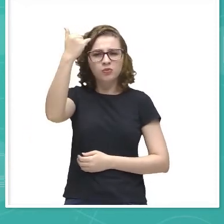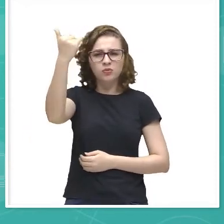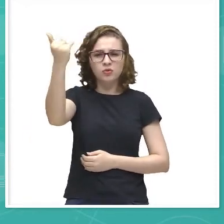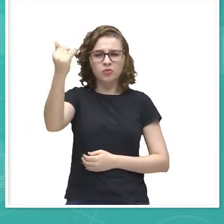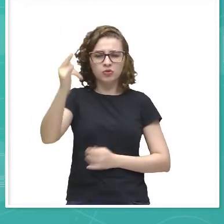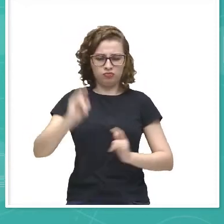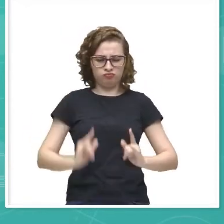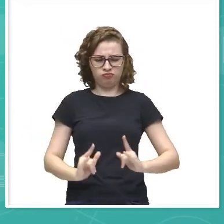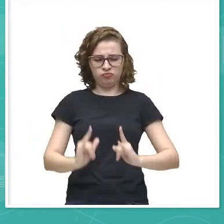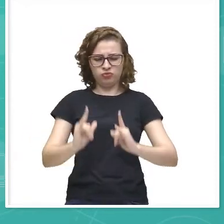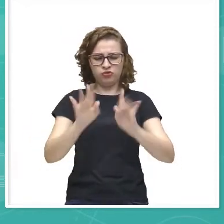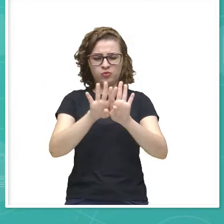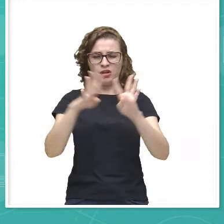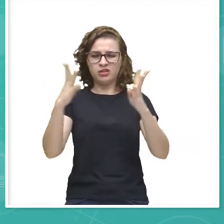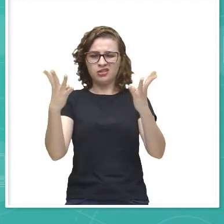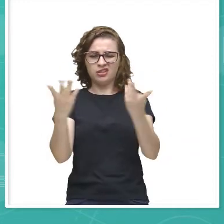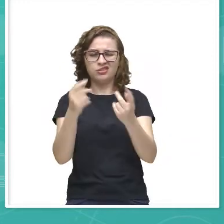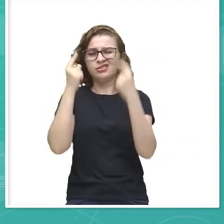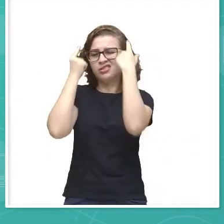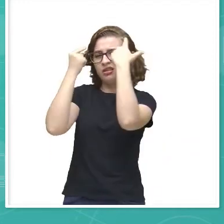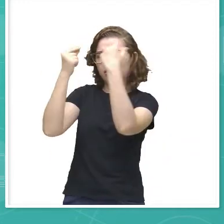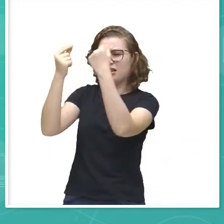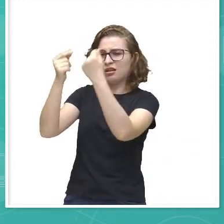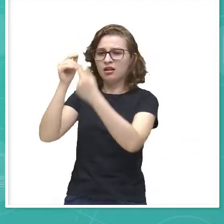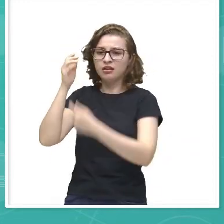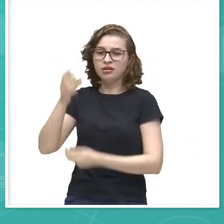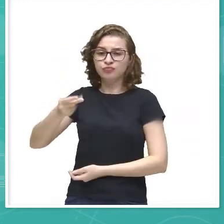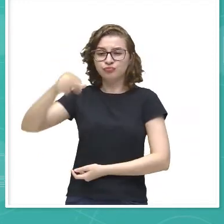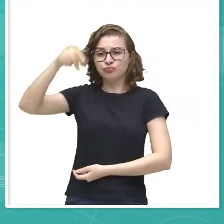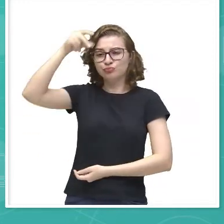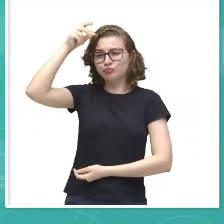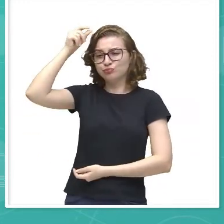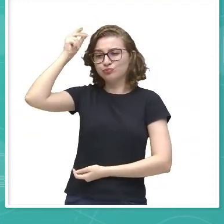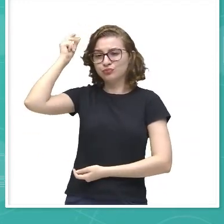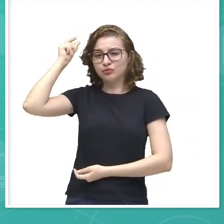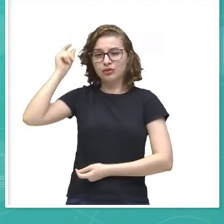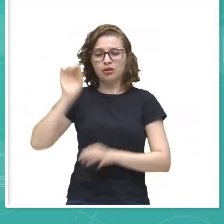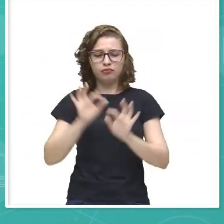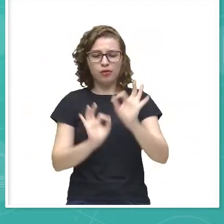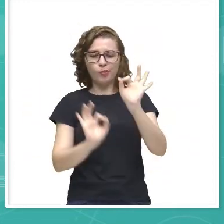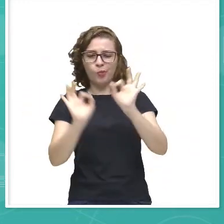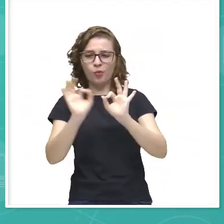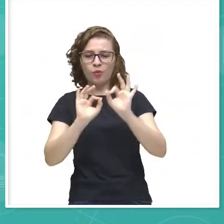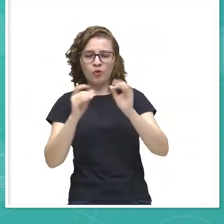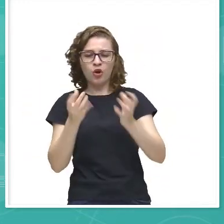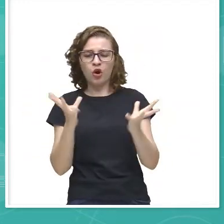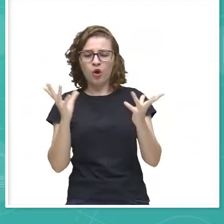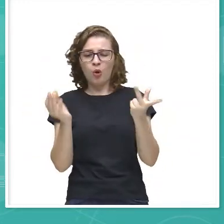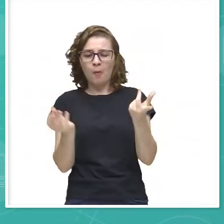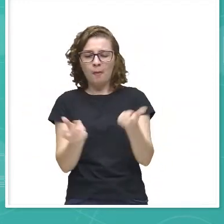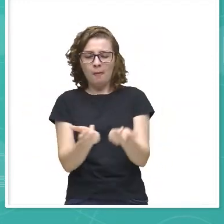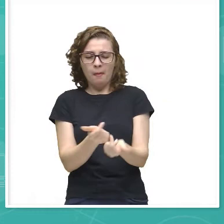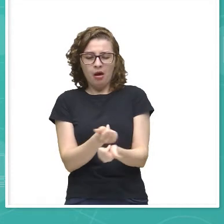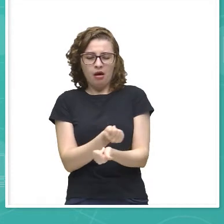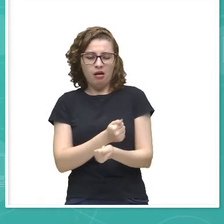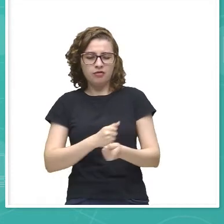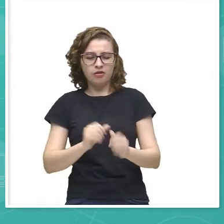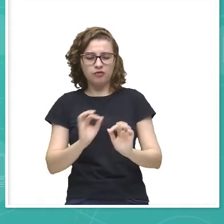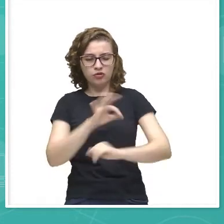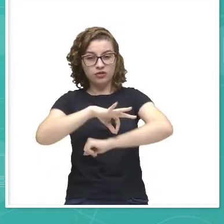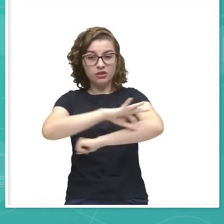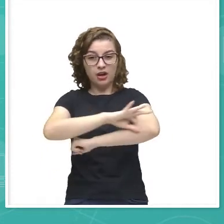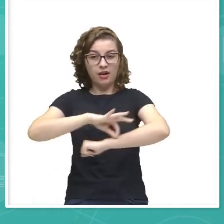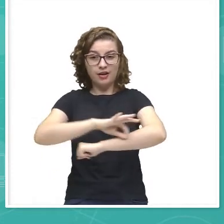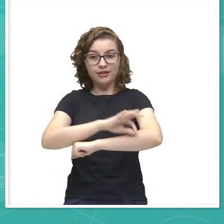remanescentes que ficaram da Grécia Antiga. E ele foi ornado com o melhor da arquitetura grega. Ele é um dos ícones